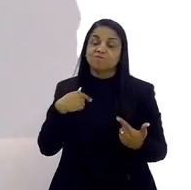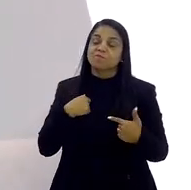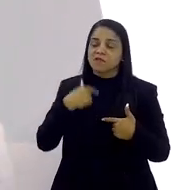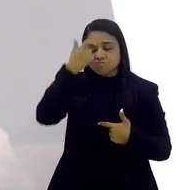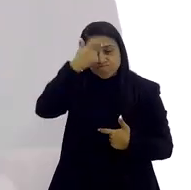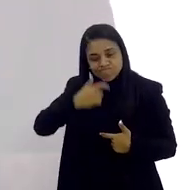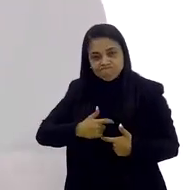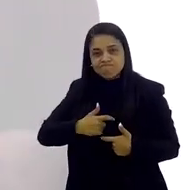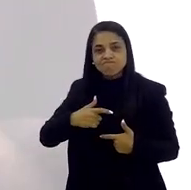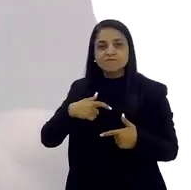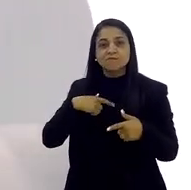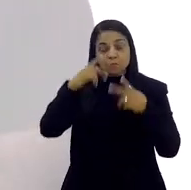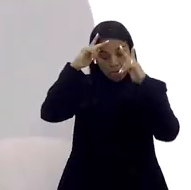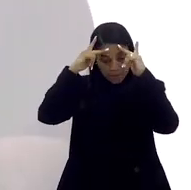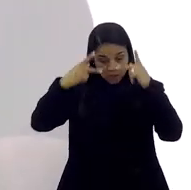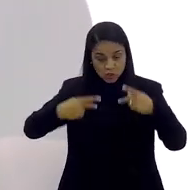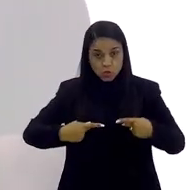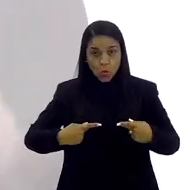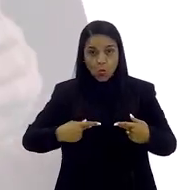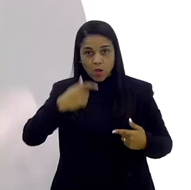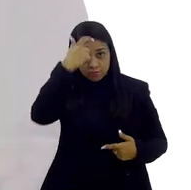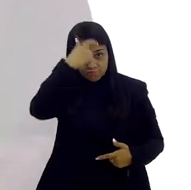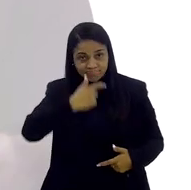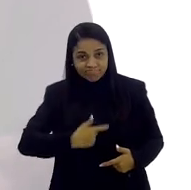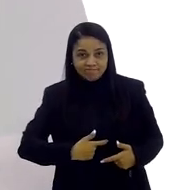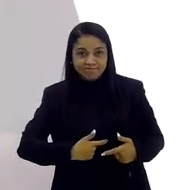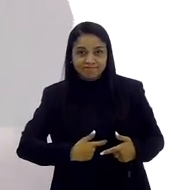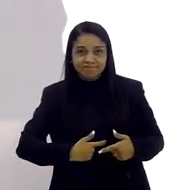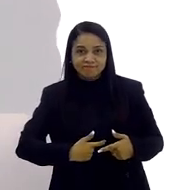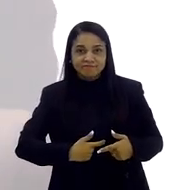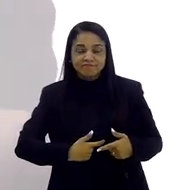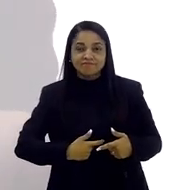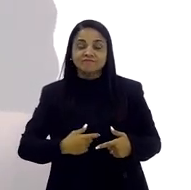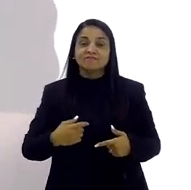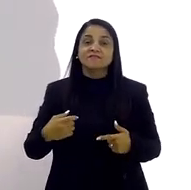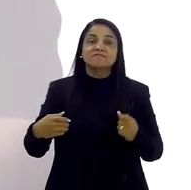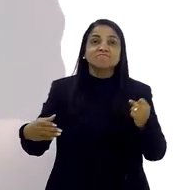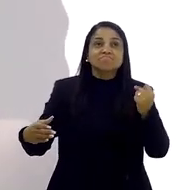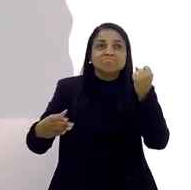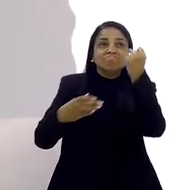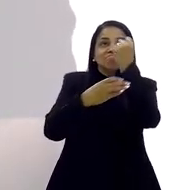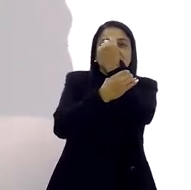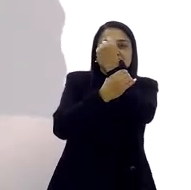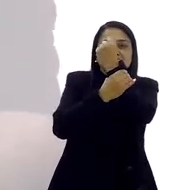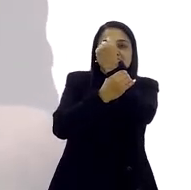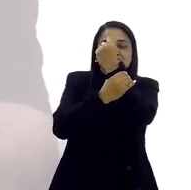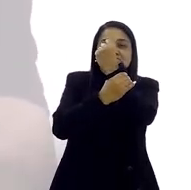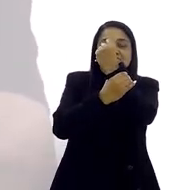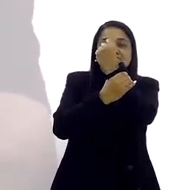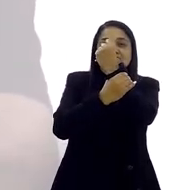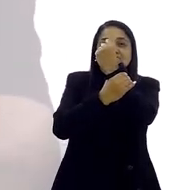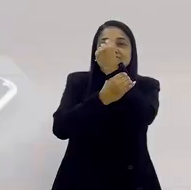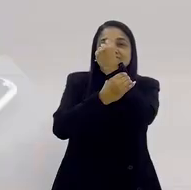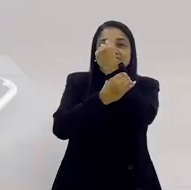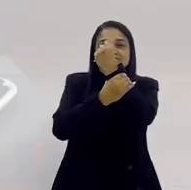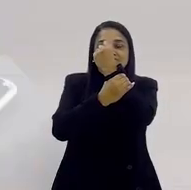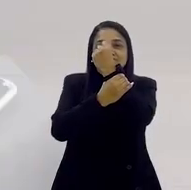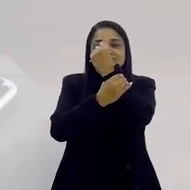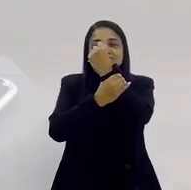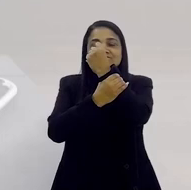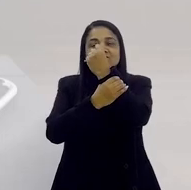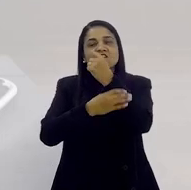se entende como uma pessoa inclusive mais nova ainda do queixo porque o exu é um orixá